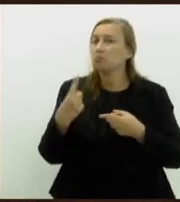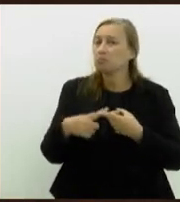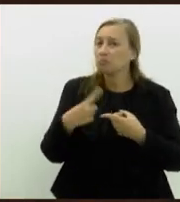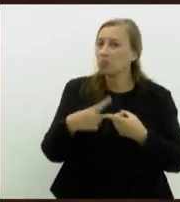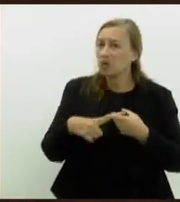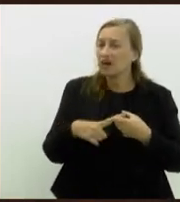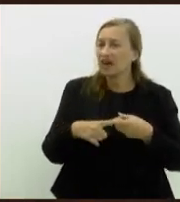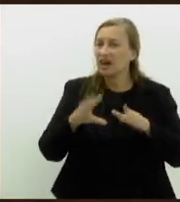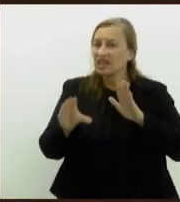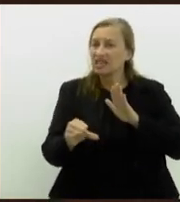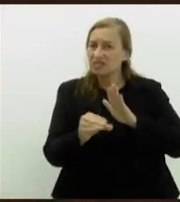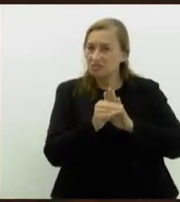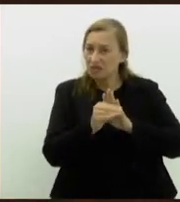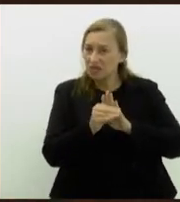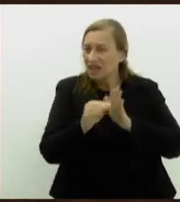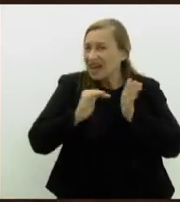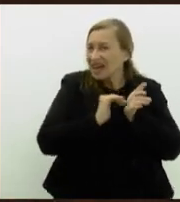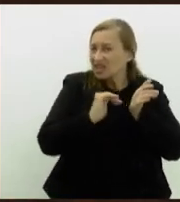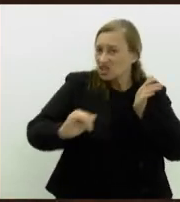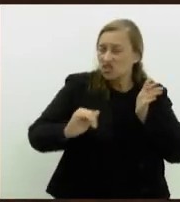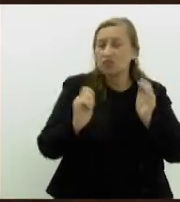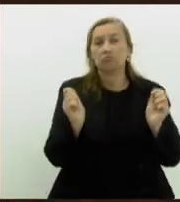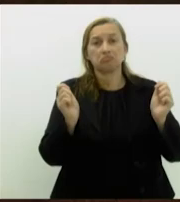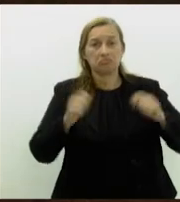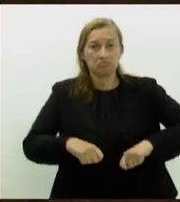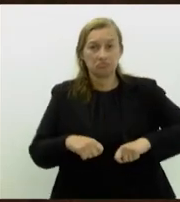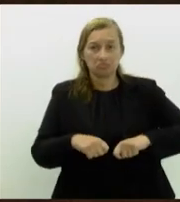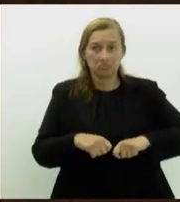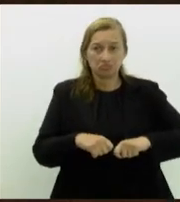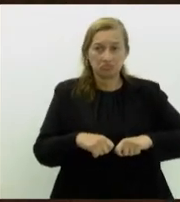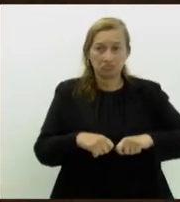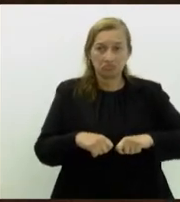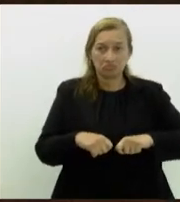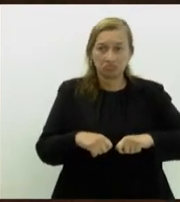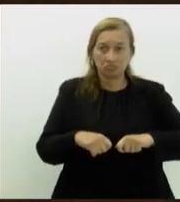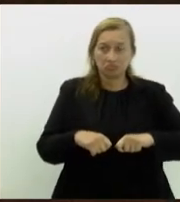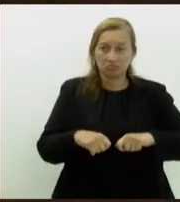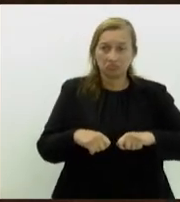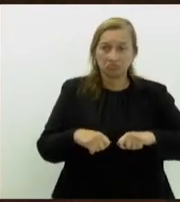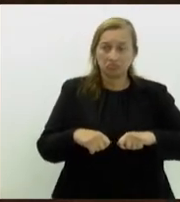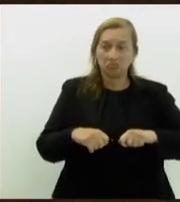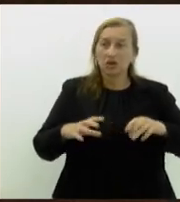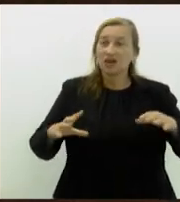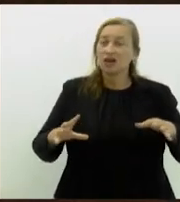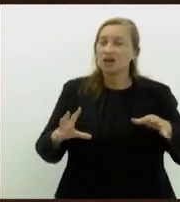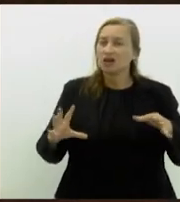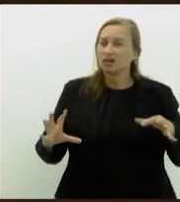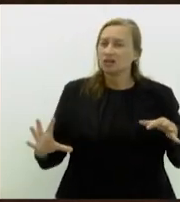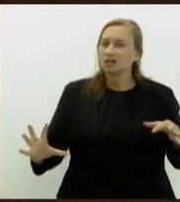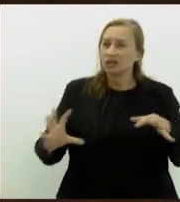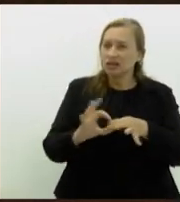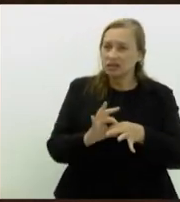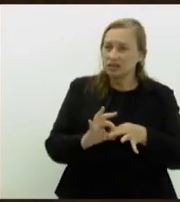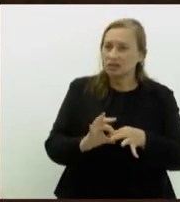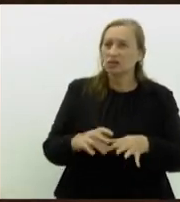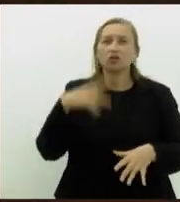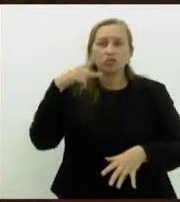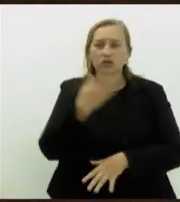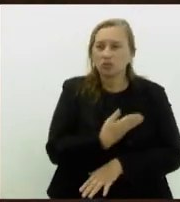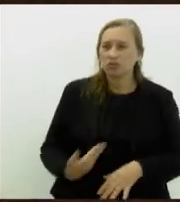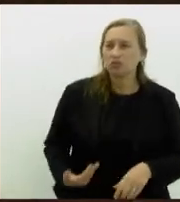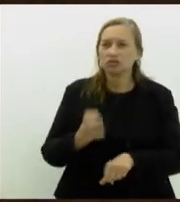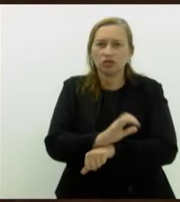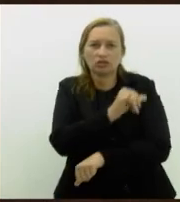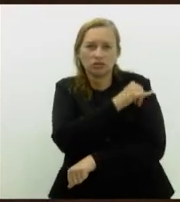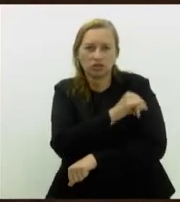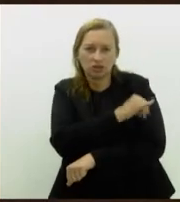tais emendas em votação retiram a possibilidade de intervenção concreta da sociedade civil nas políticas públicas do Estado do Rio de